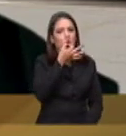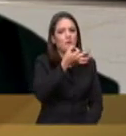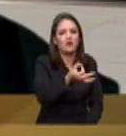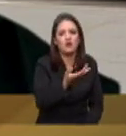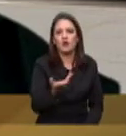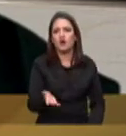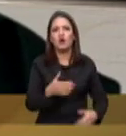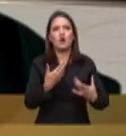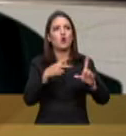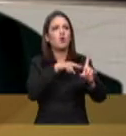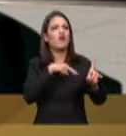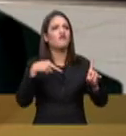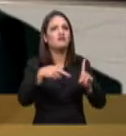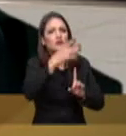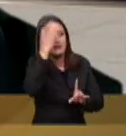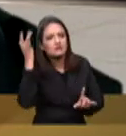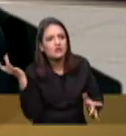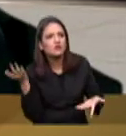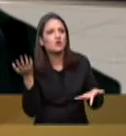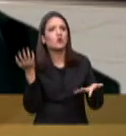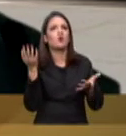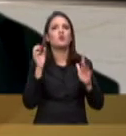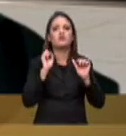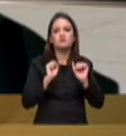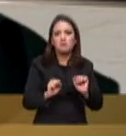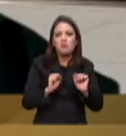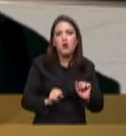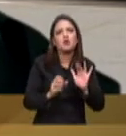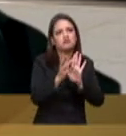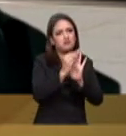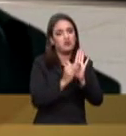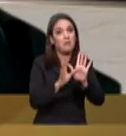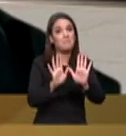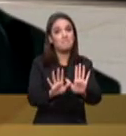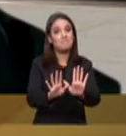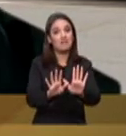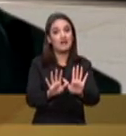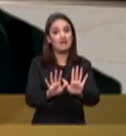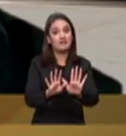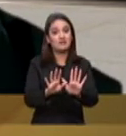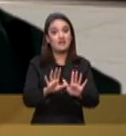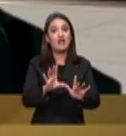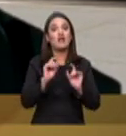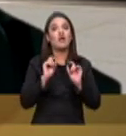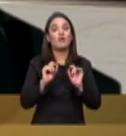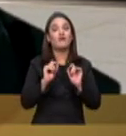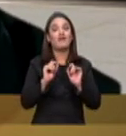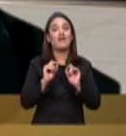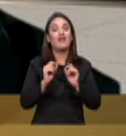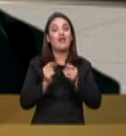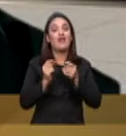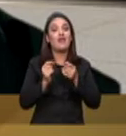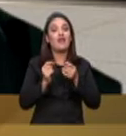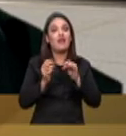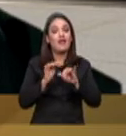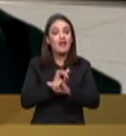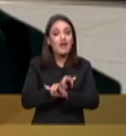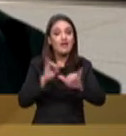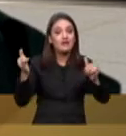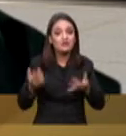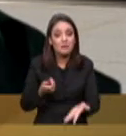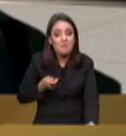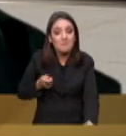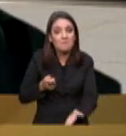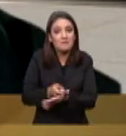visões dos leitores e dos membros da redação. O que se restringe é a dimensão comercial desses meios